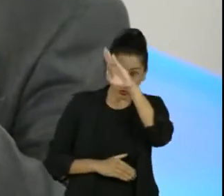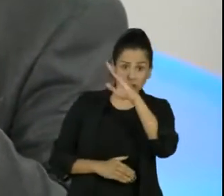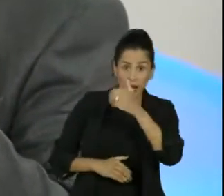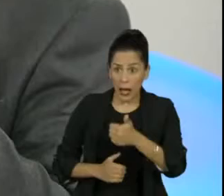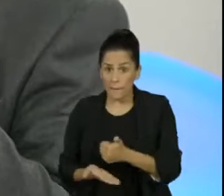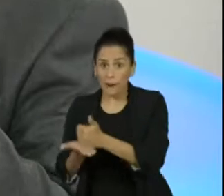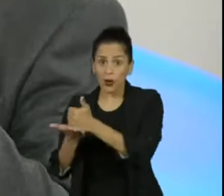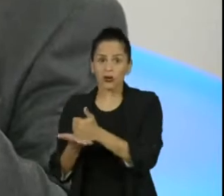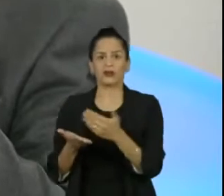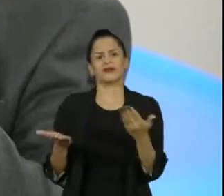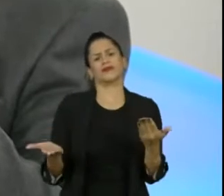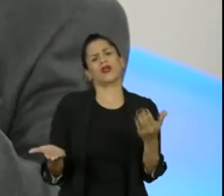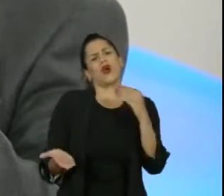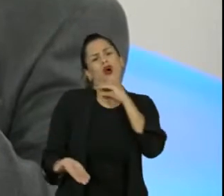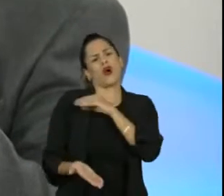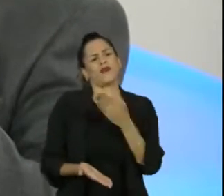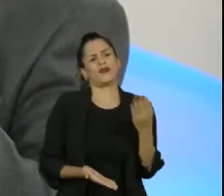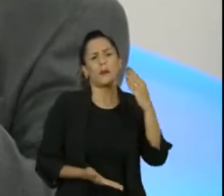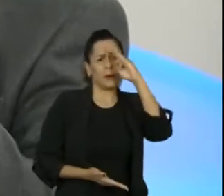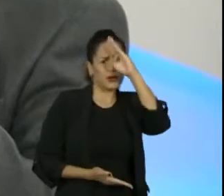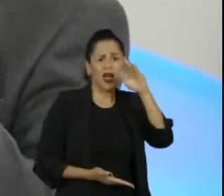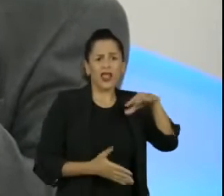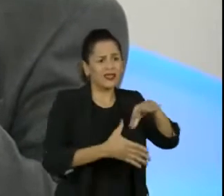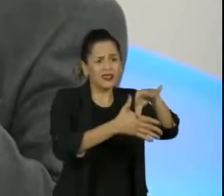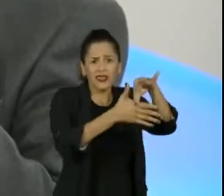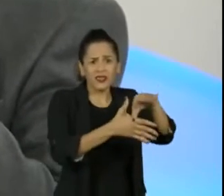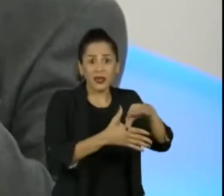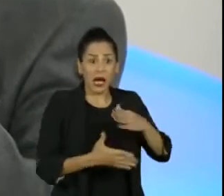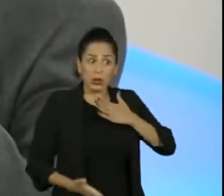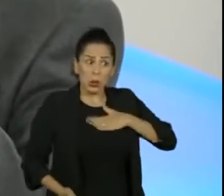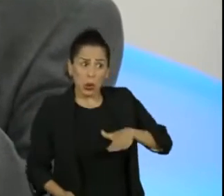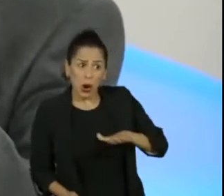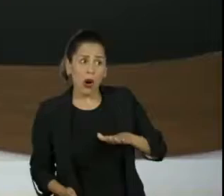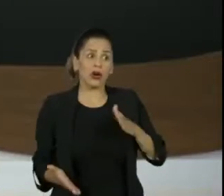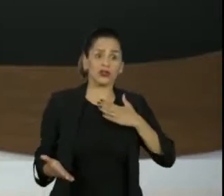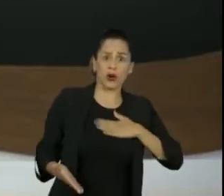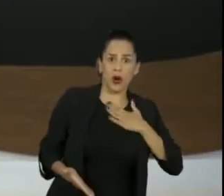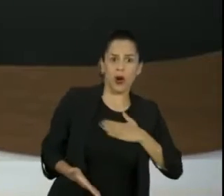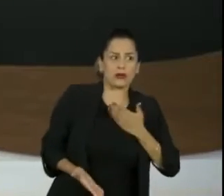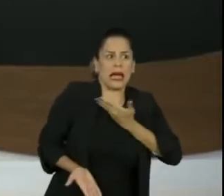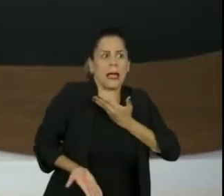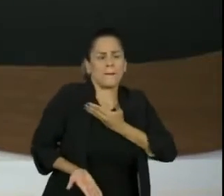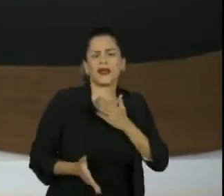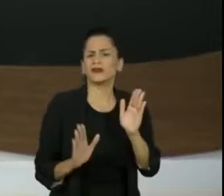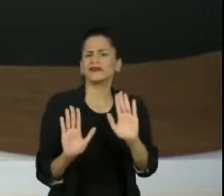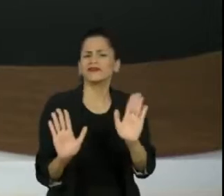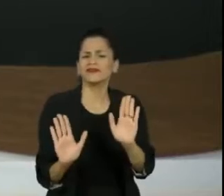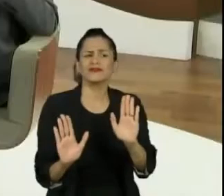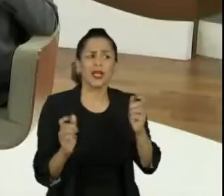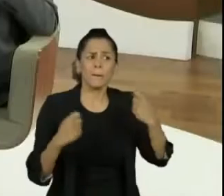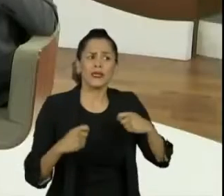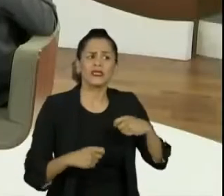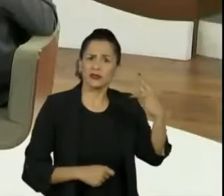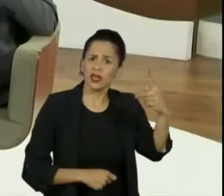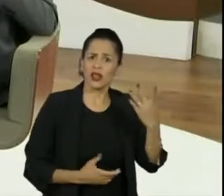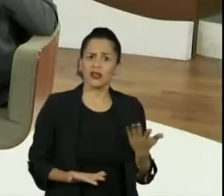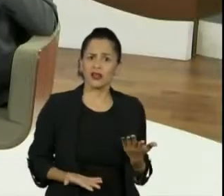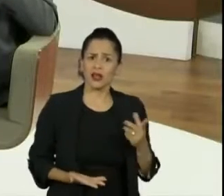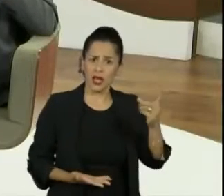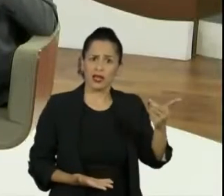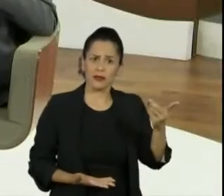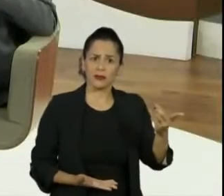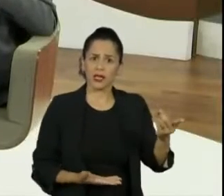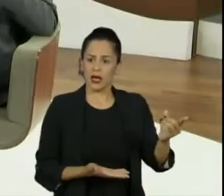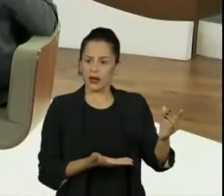líder, gostando dele ou não. Eu já falei que eu não preciso dele como amigo, eu preciso dele para me dar dinheiro para a saúde,